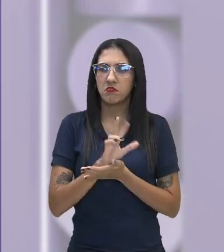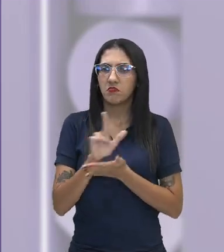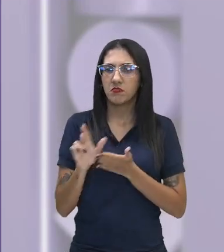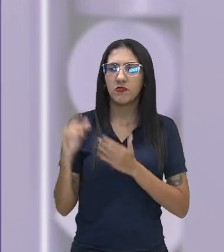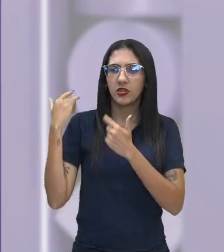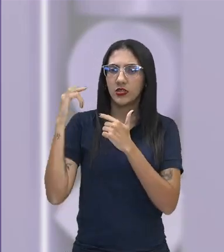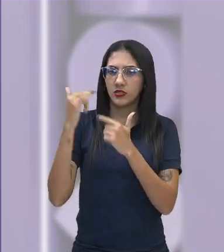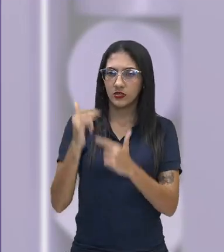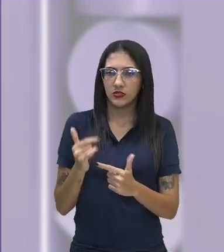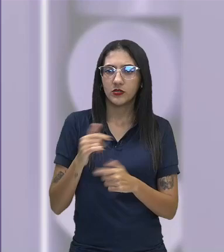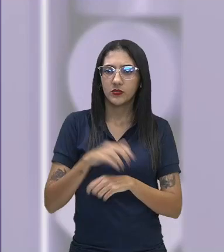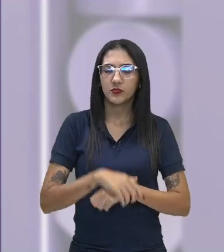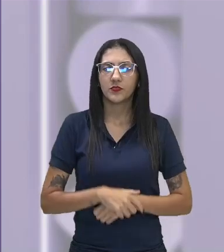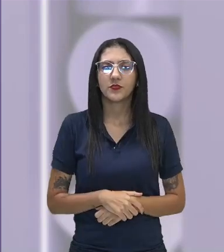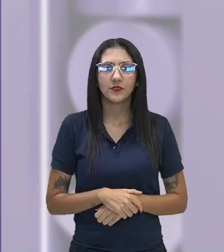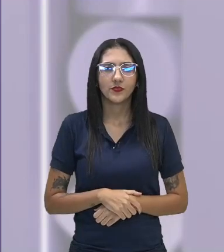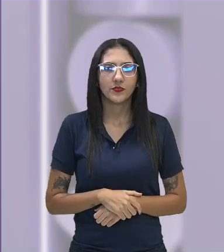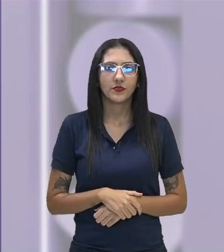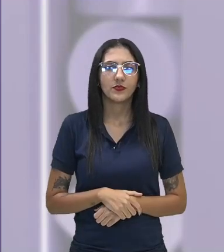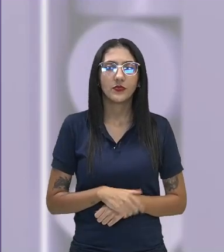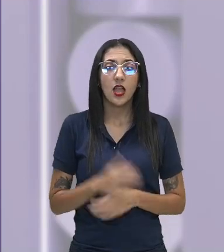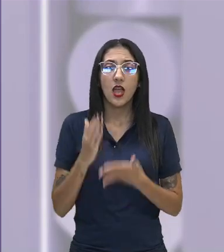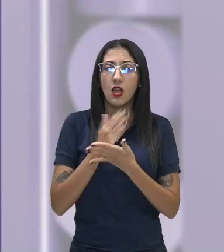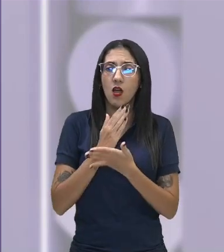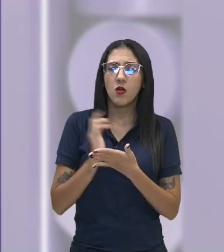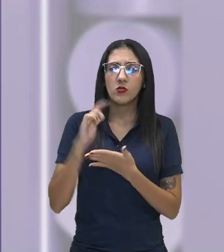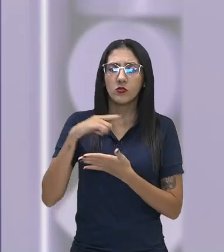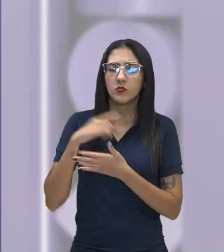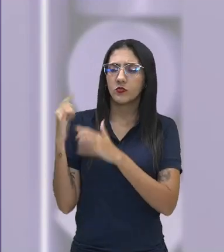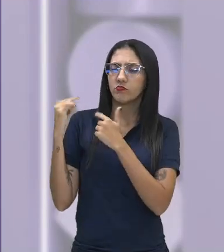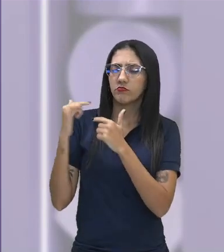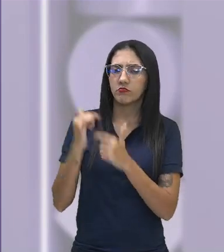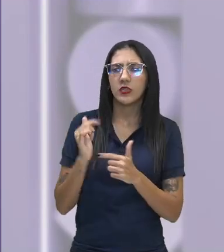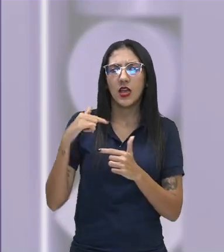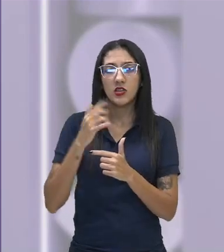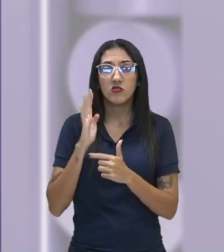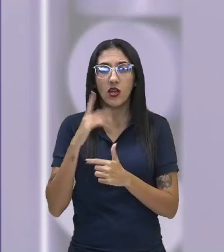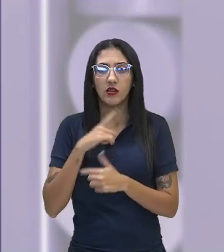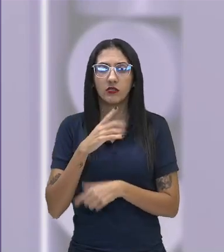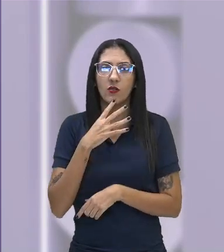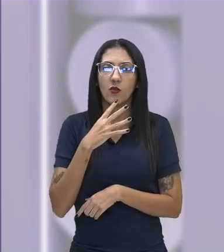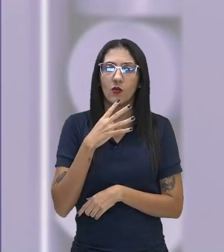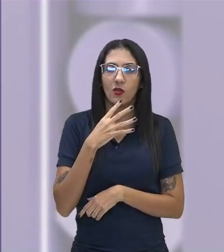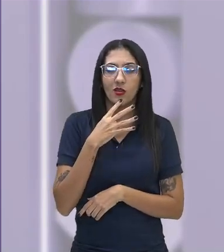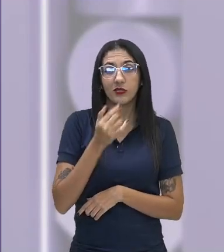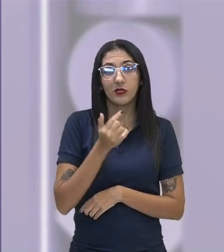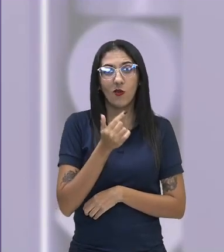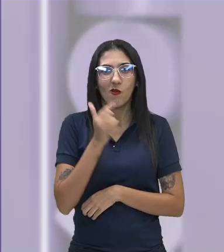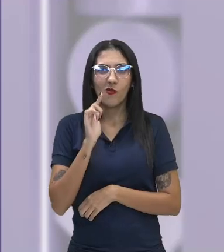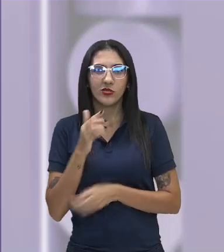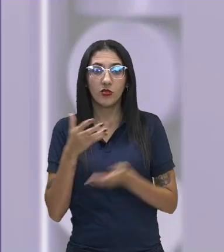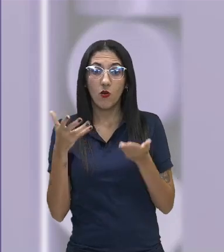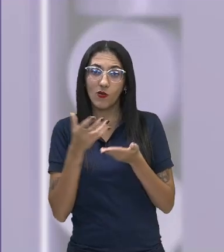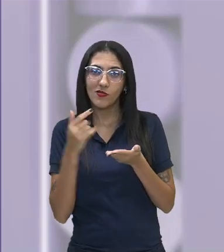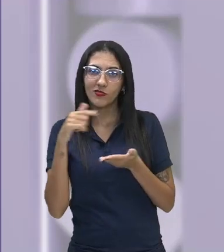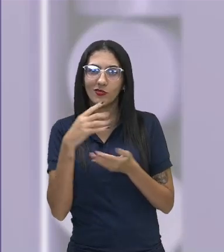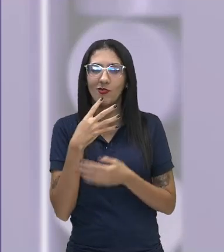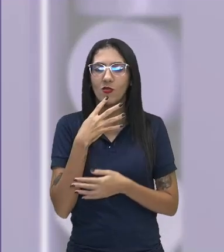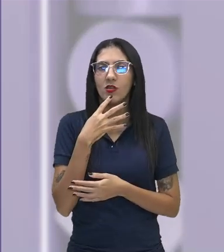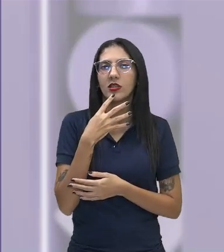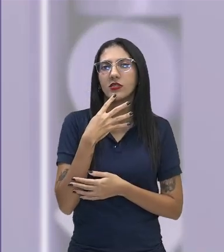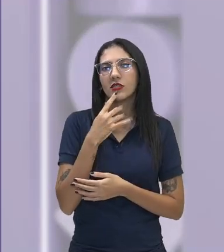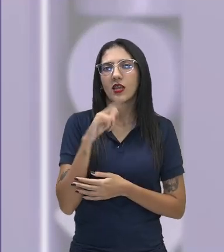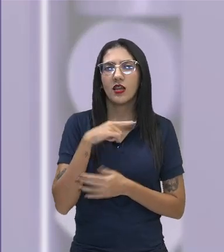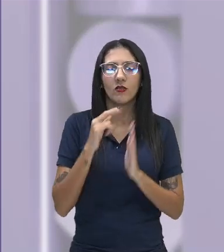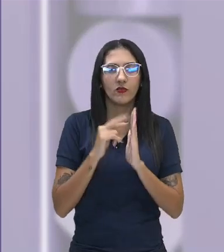tradições religiosas. Algumas dessas tradições nós conhecemos, outras nós vamos passar a conhecer